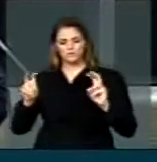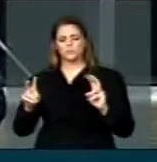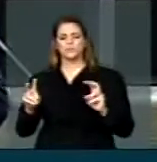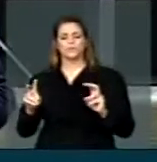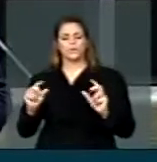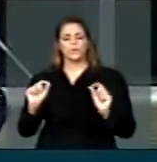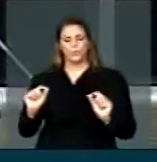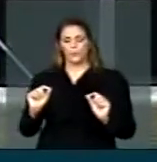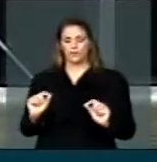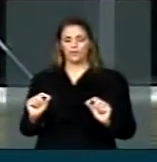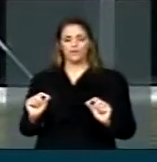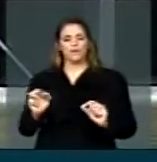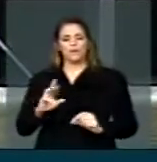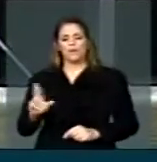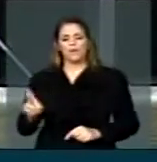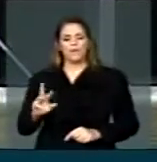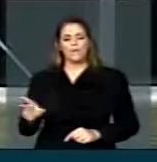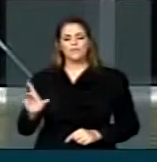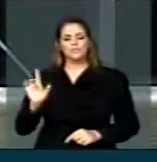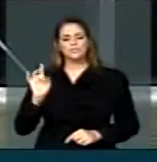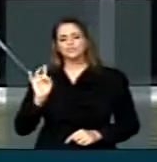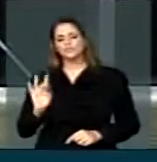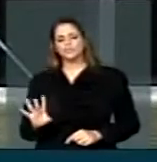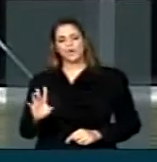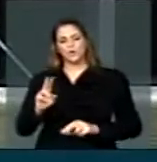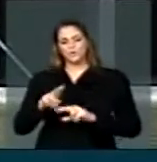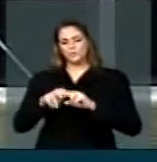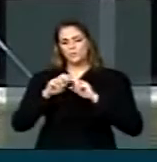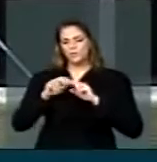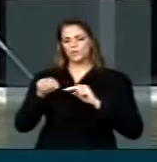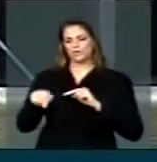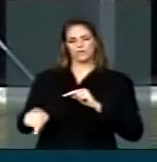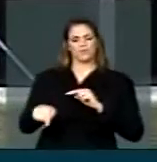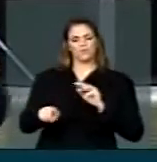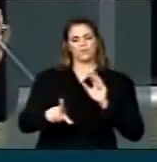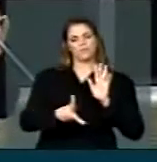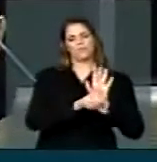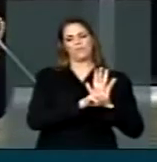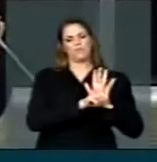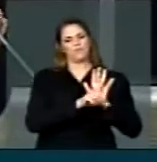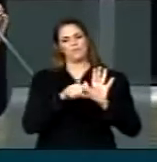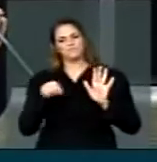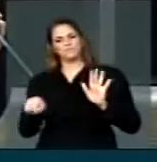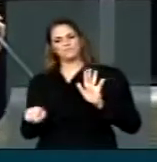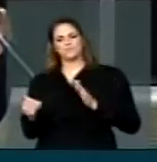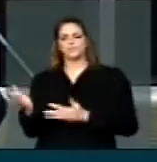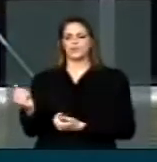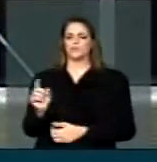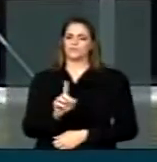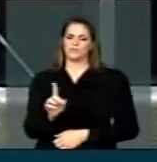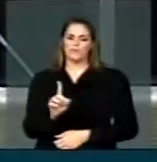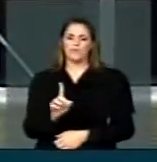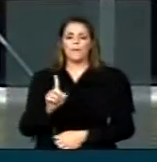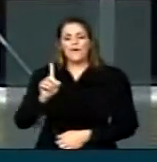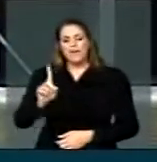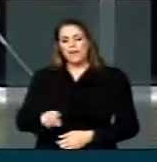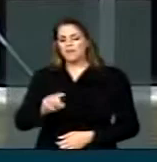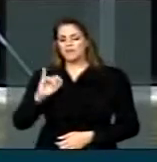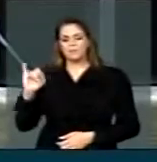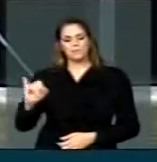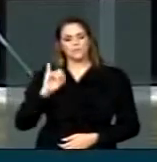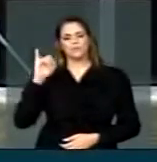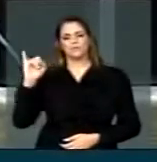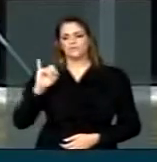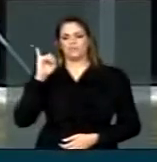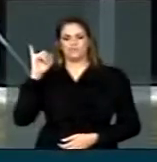que transcende apenas o objeto e o arcabouço legal. Nós estamos tratando de pactos de vivência.